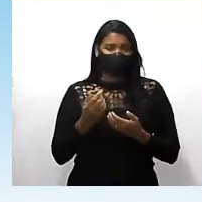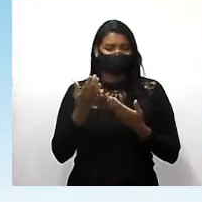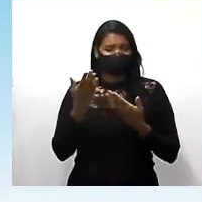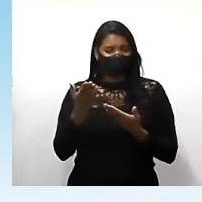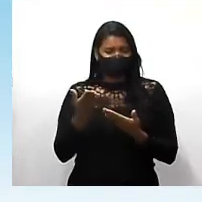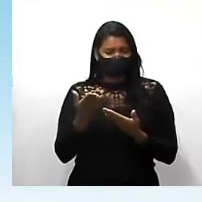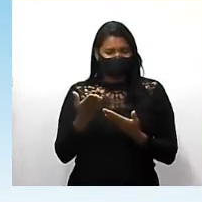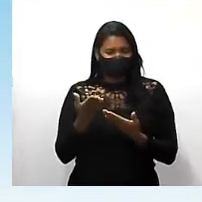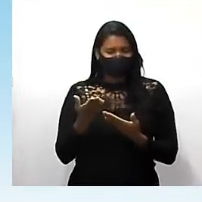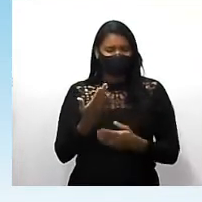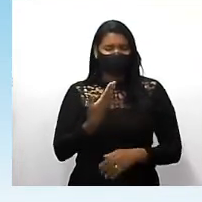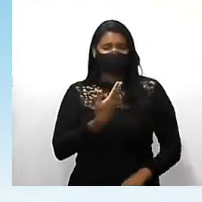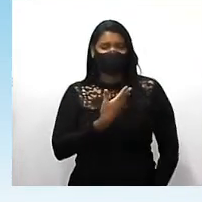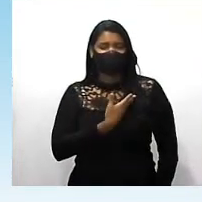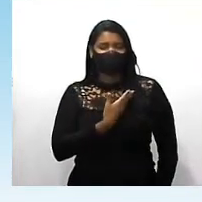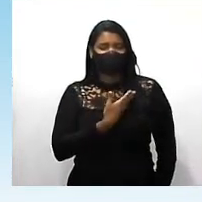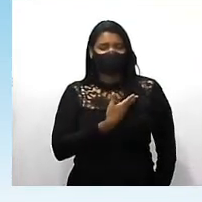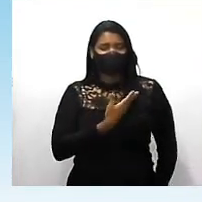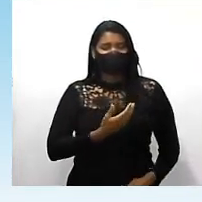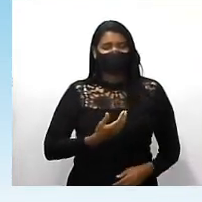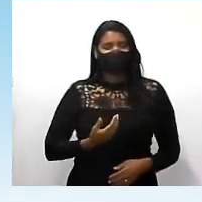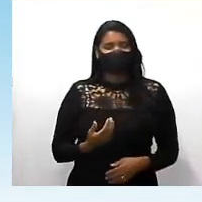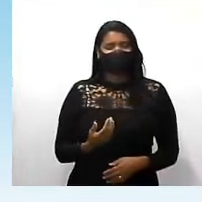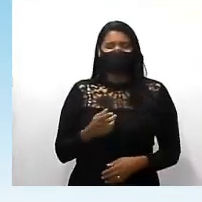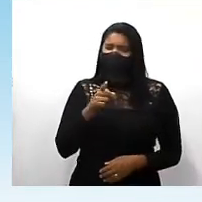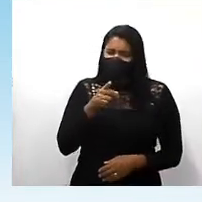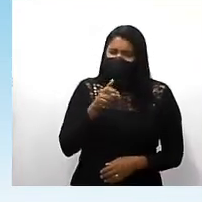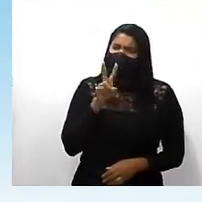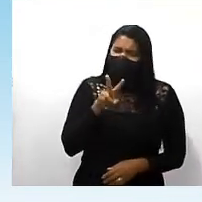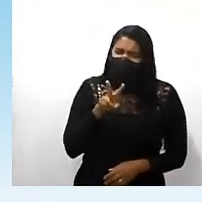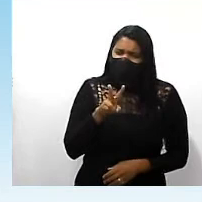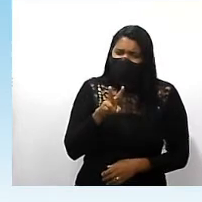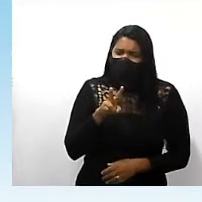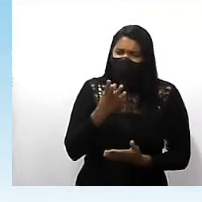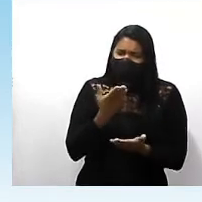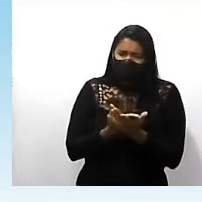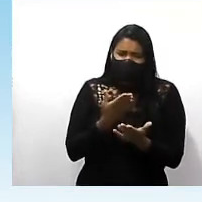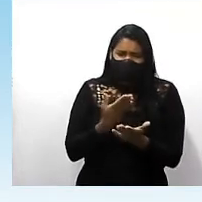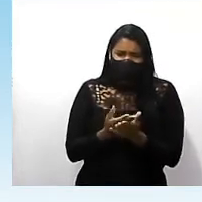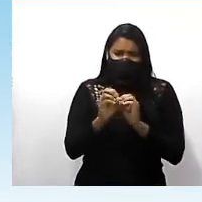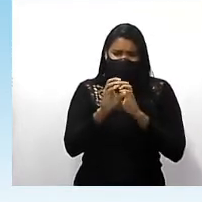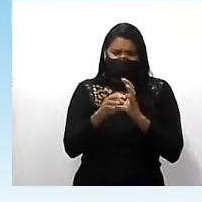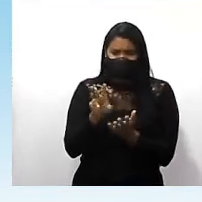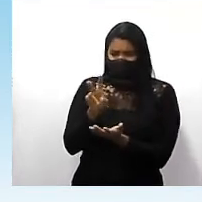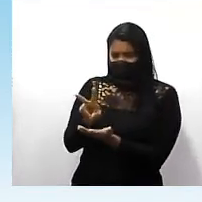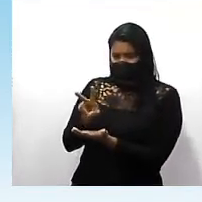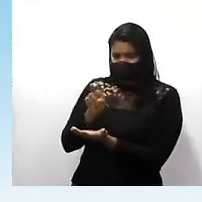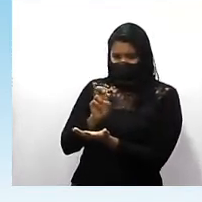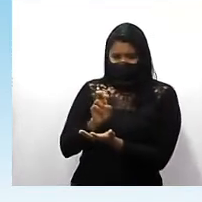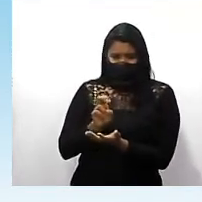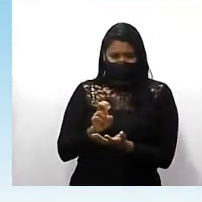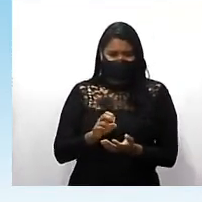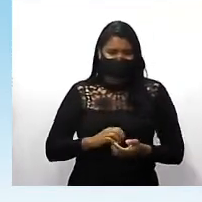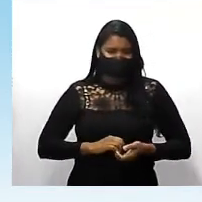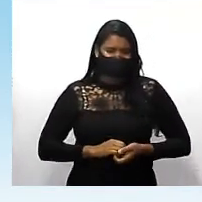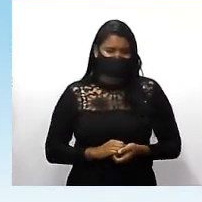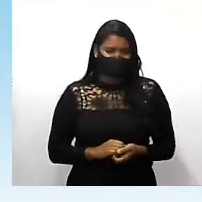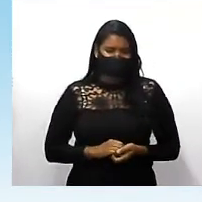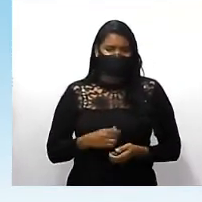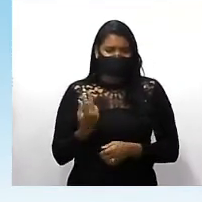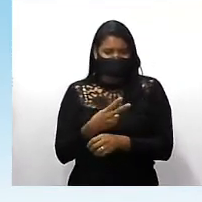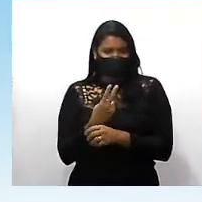seu colega e diga assim, olha, você assiste às aulas do EducaPE, você participa lá das redes sociais